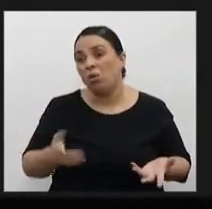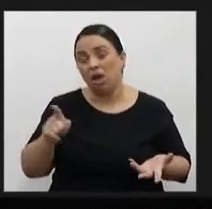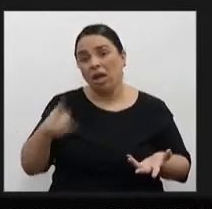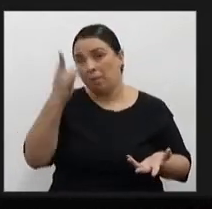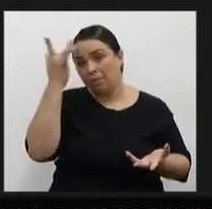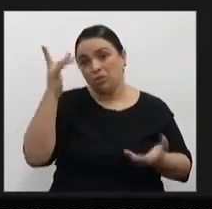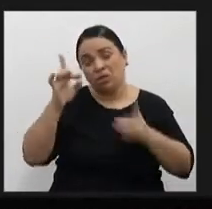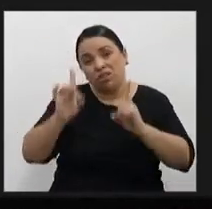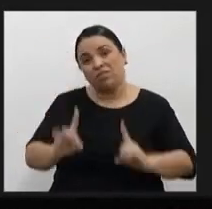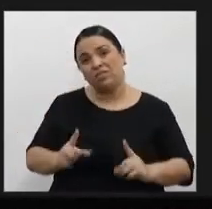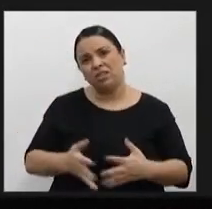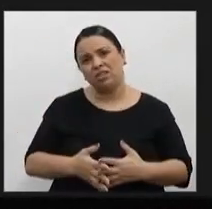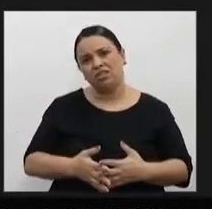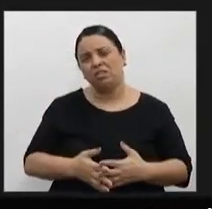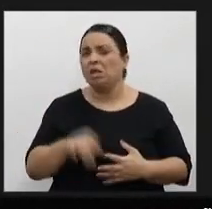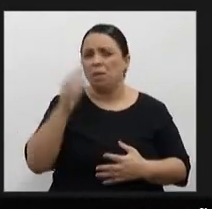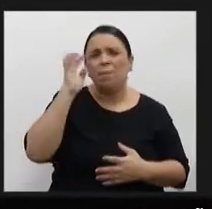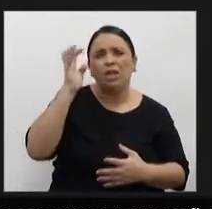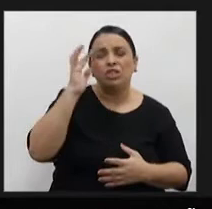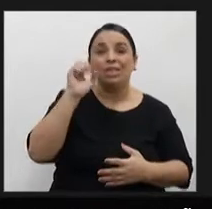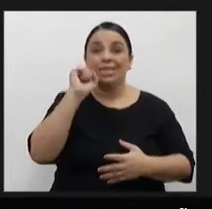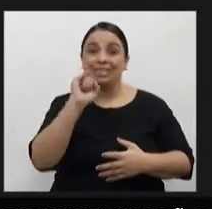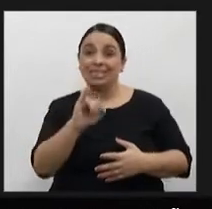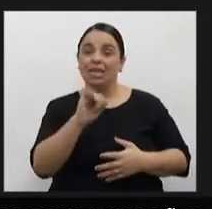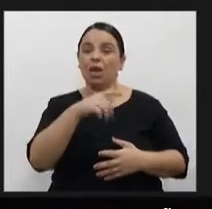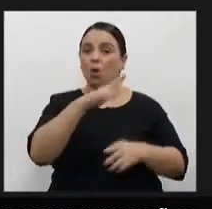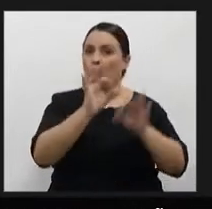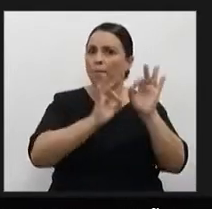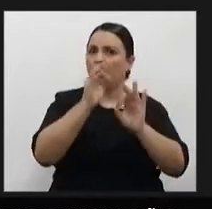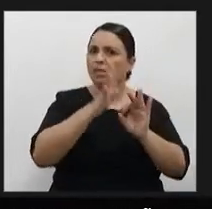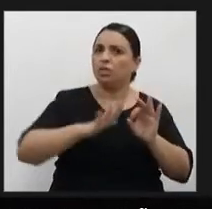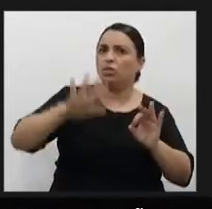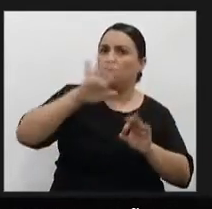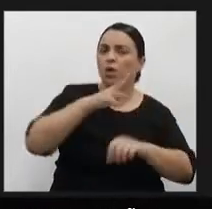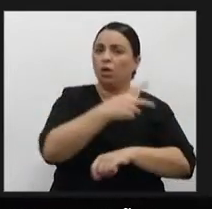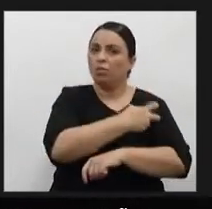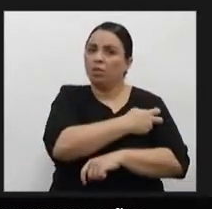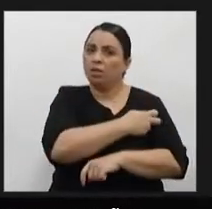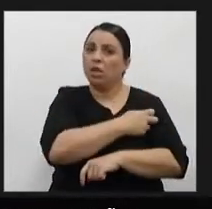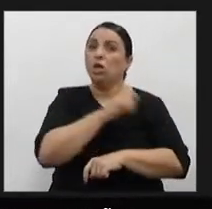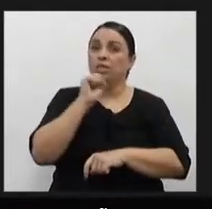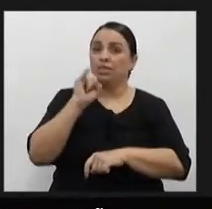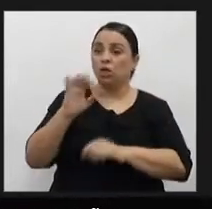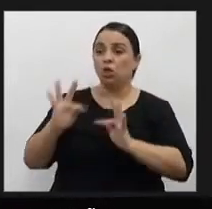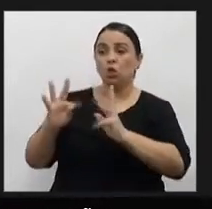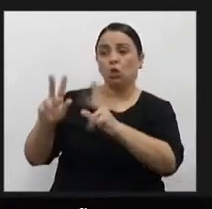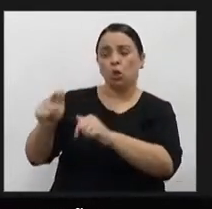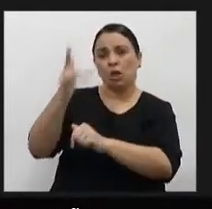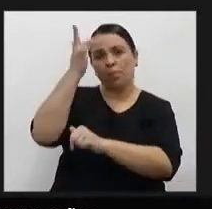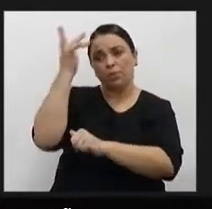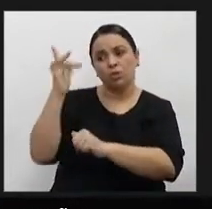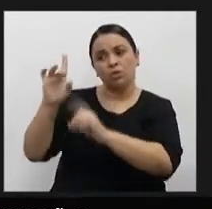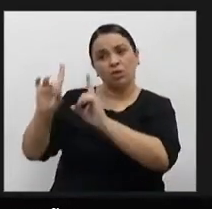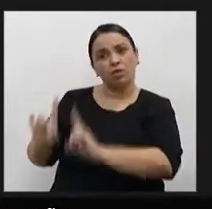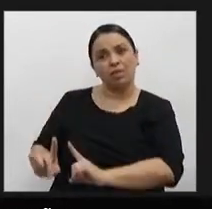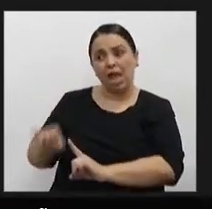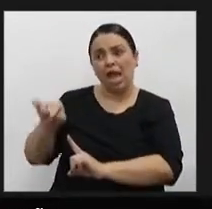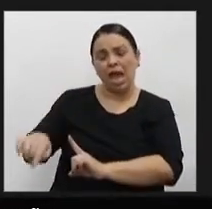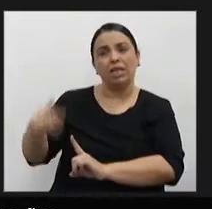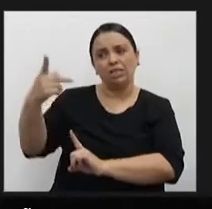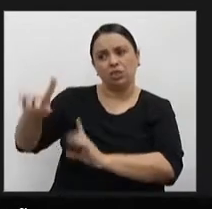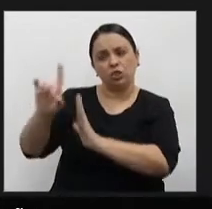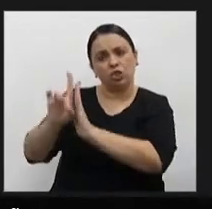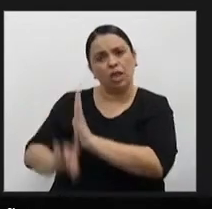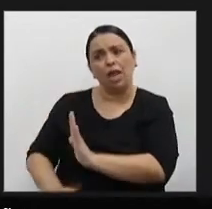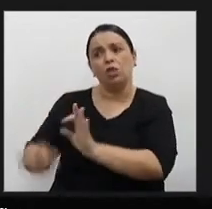as pessoas com deficiência tivessem os seus direitos respeitados como está na Constituição, como está na Convenção, como está na